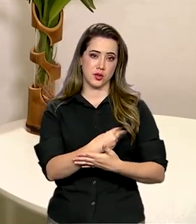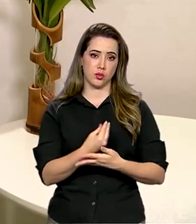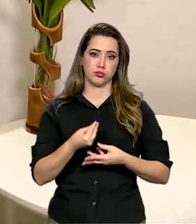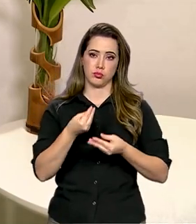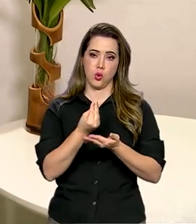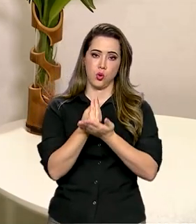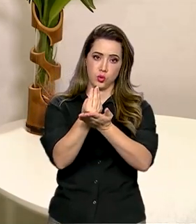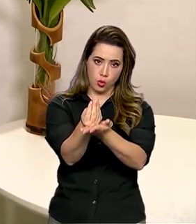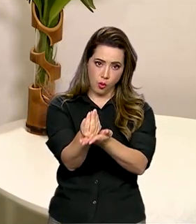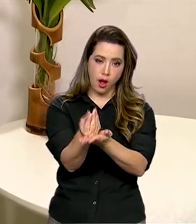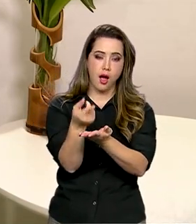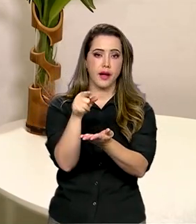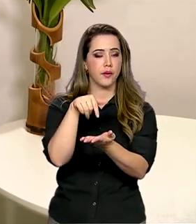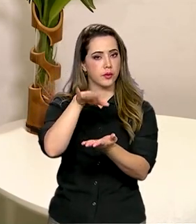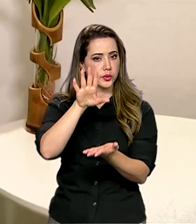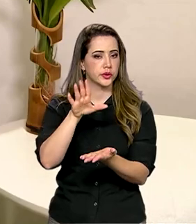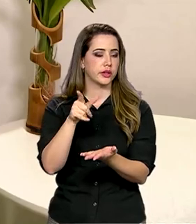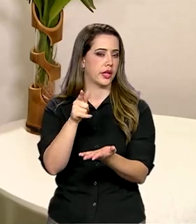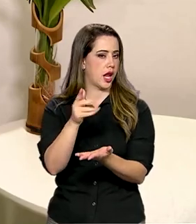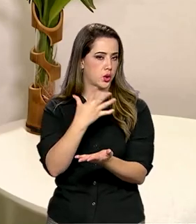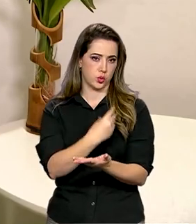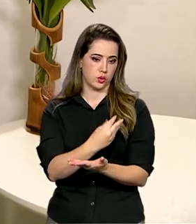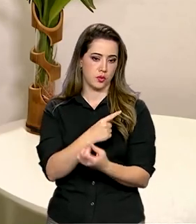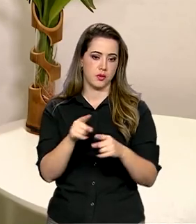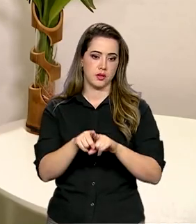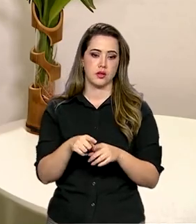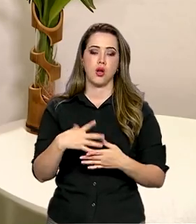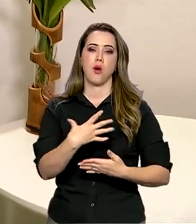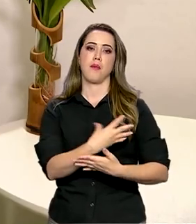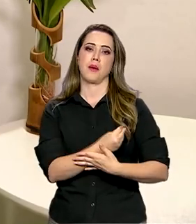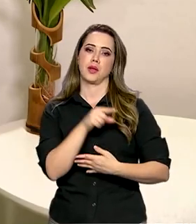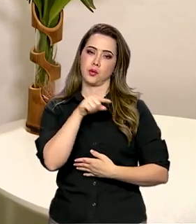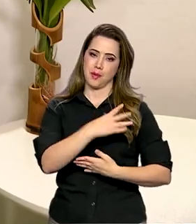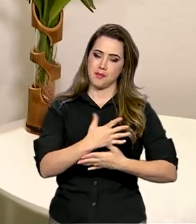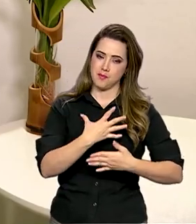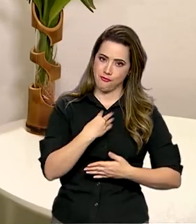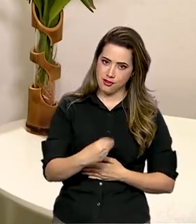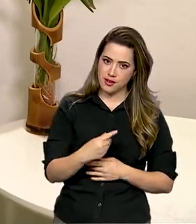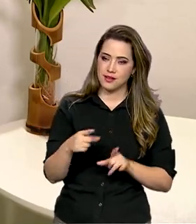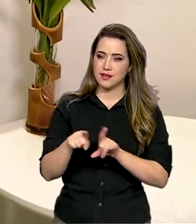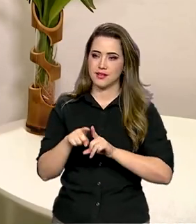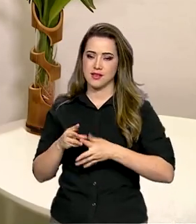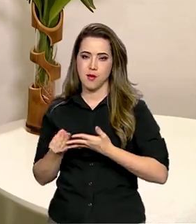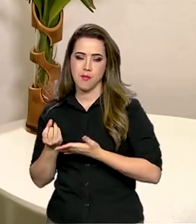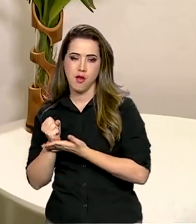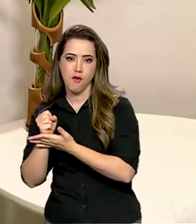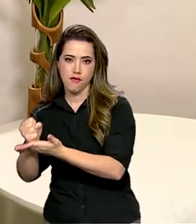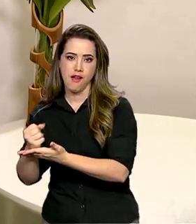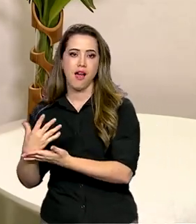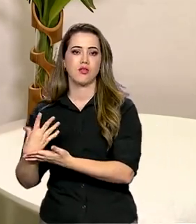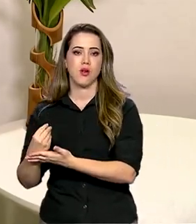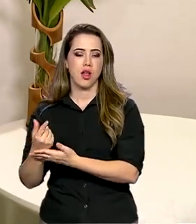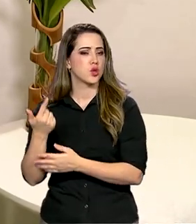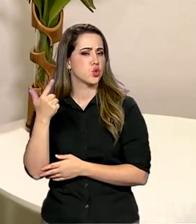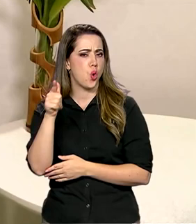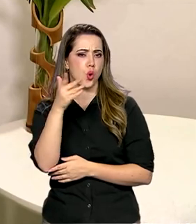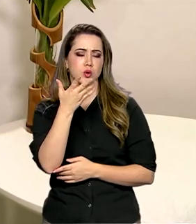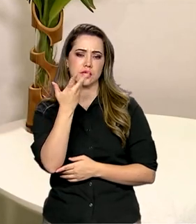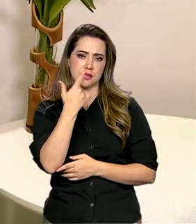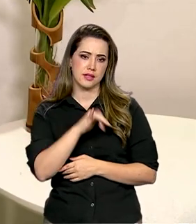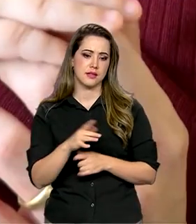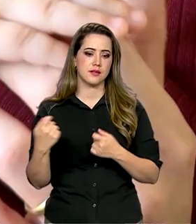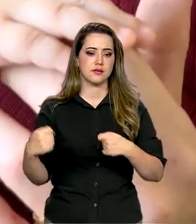do leite que excede. Então, além de amamentar ela, eu ainda consigo fazer a doação para outras crianças